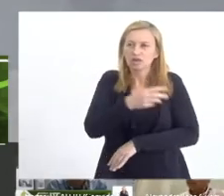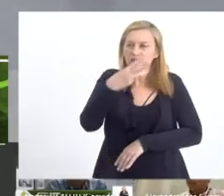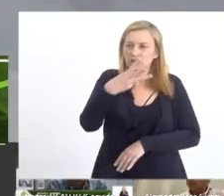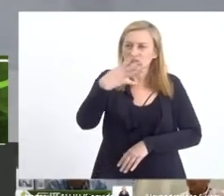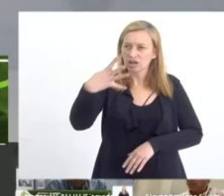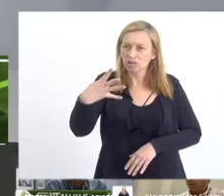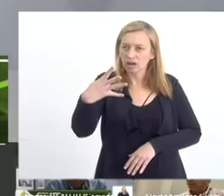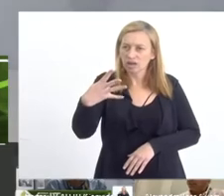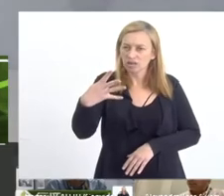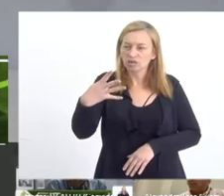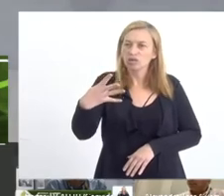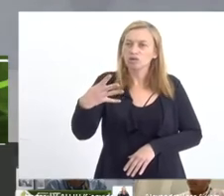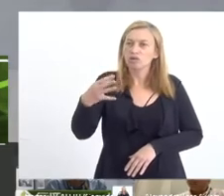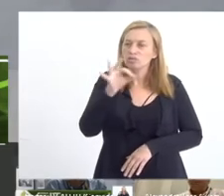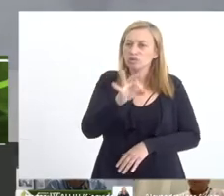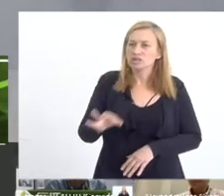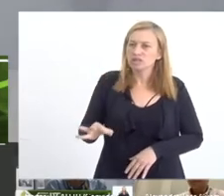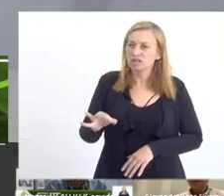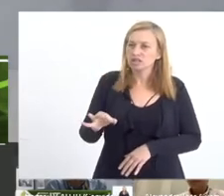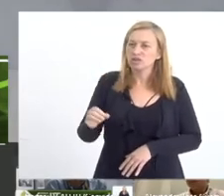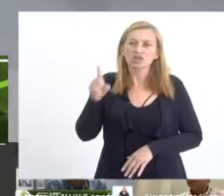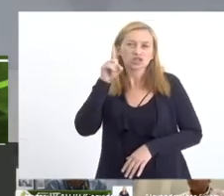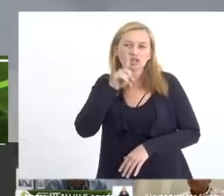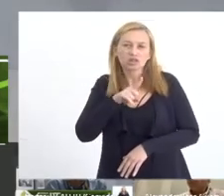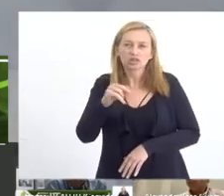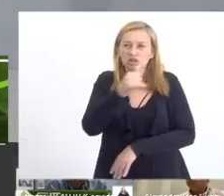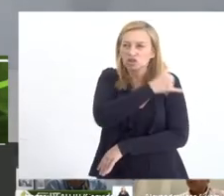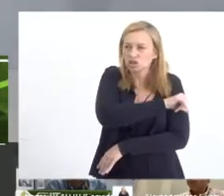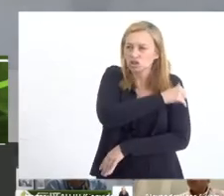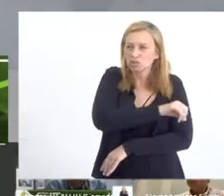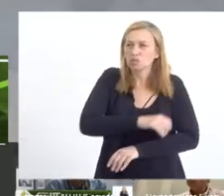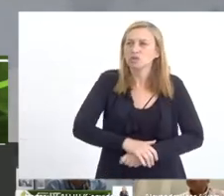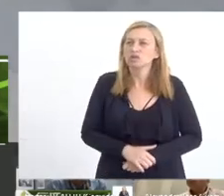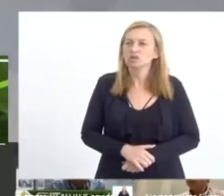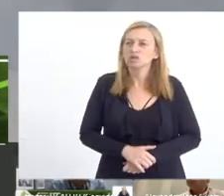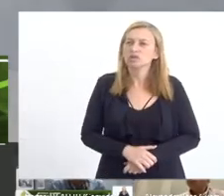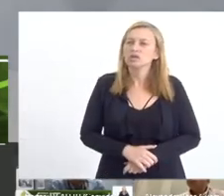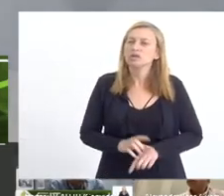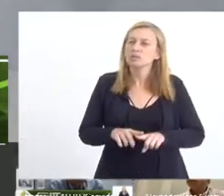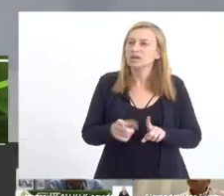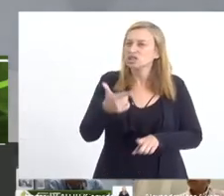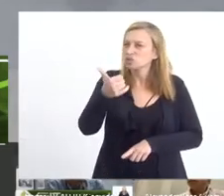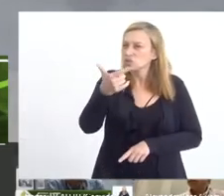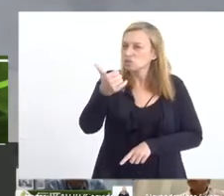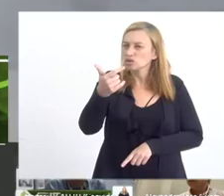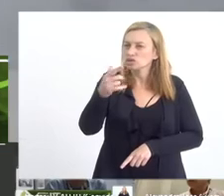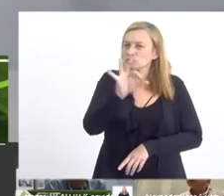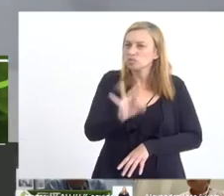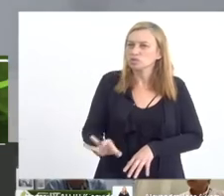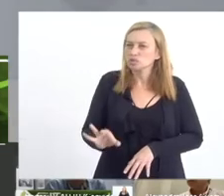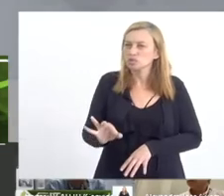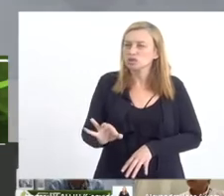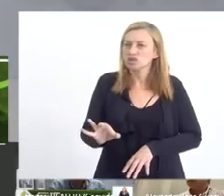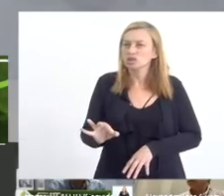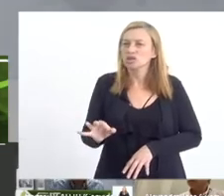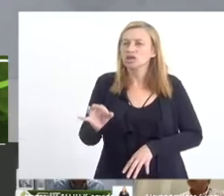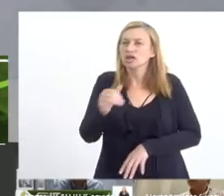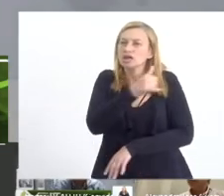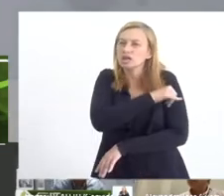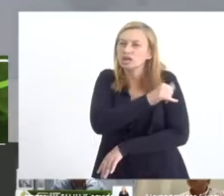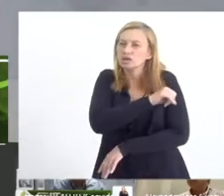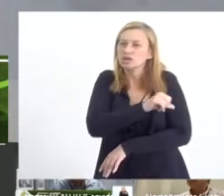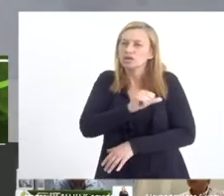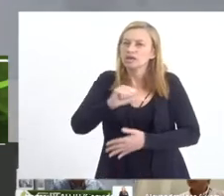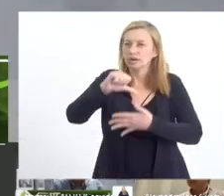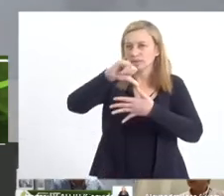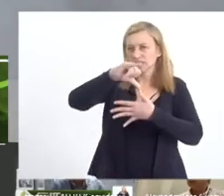34% entre Estados Unidos e o Rio, América do Norte e o Rio, mas só 12% entre o Rio e a América do Sul. Então, de novo, aqui